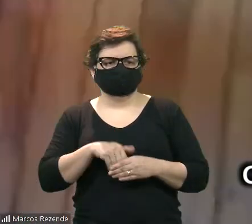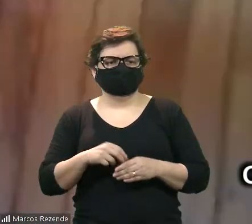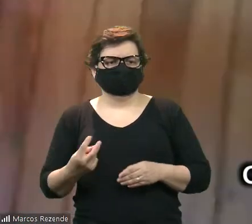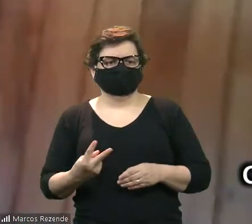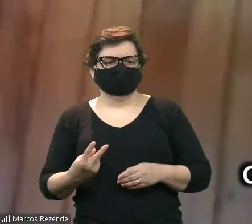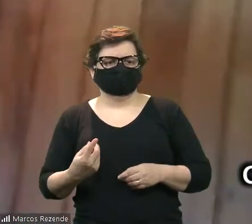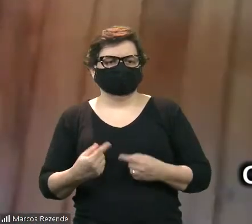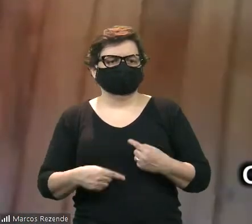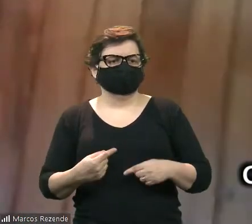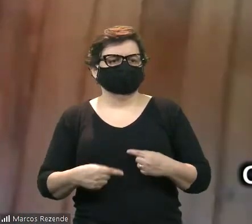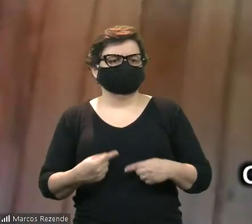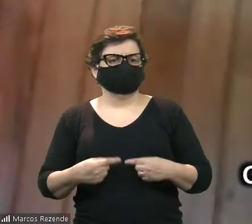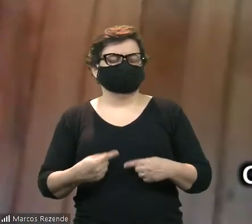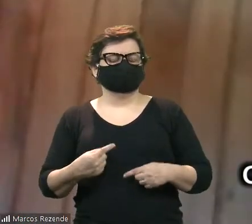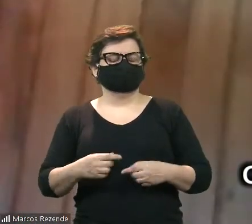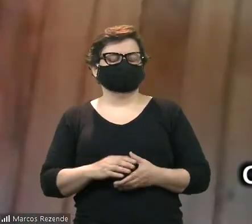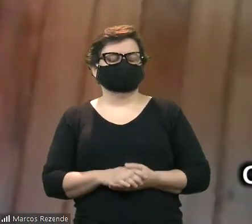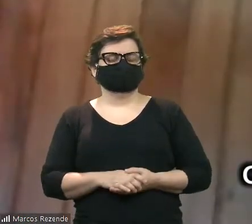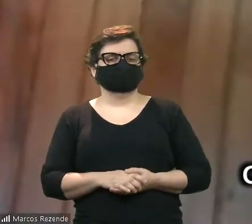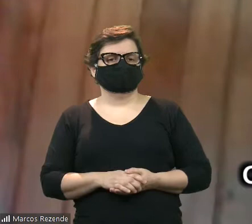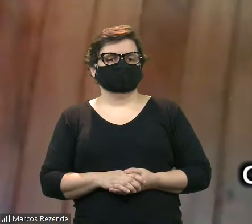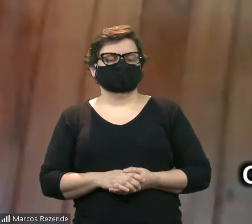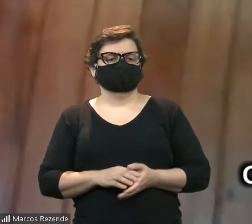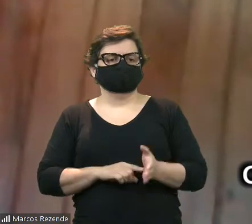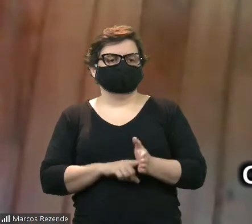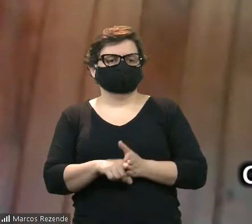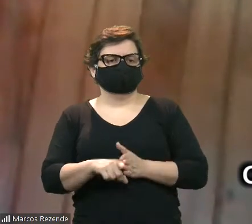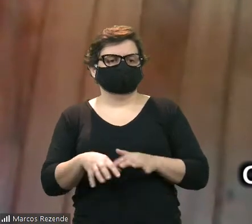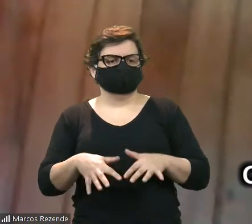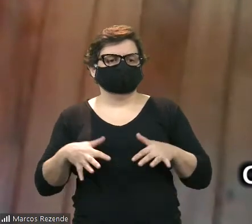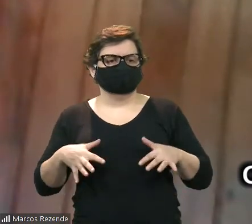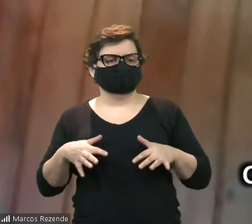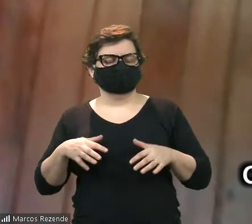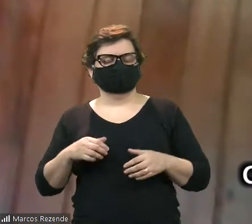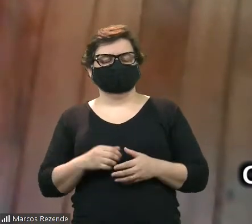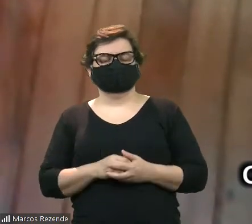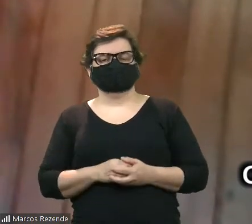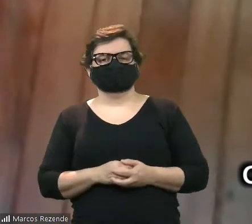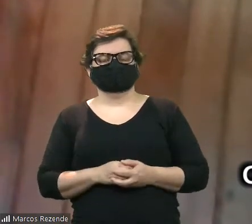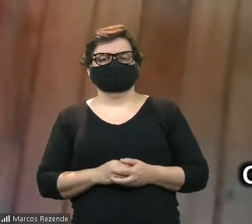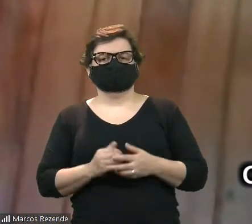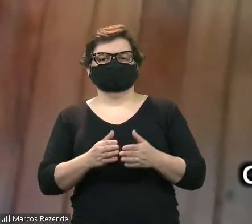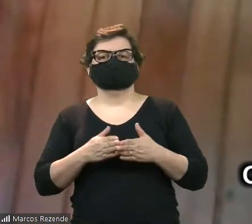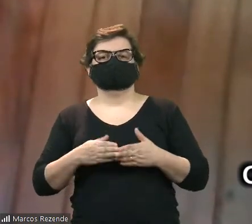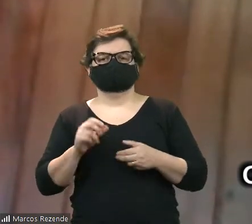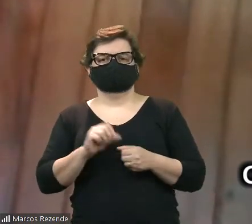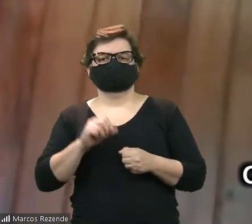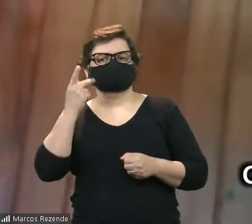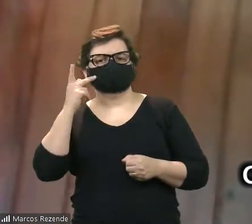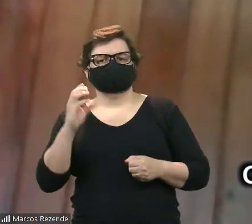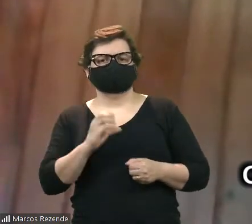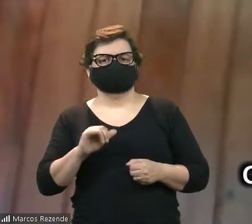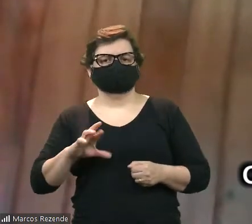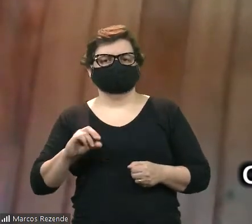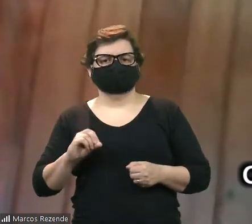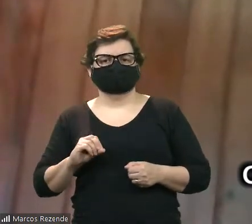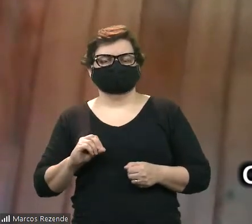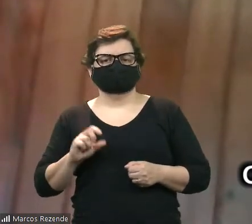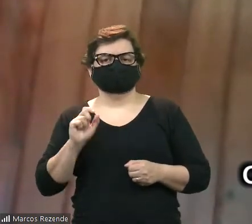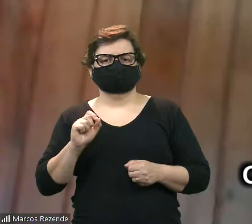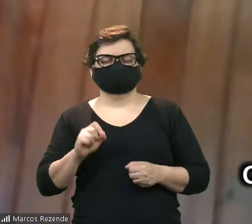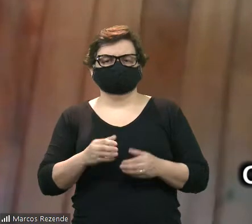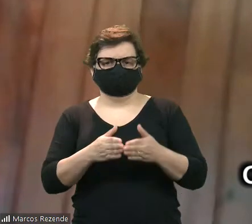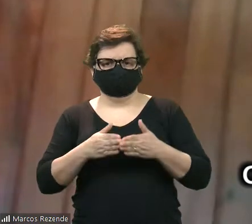Submeto à apreciação do plenário o requerimento verbal formulado pelo vereador Cícero do Ceasa, que solicita a dispensa da leitura